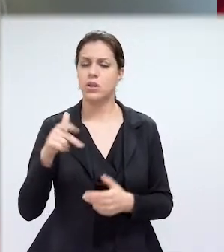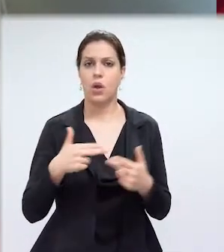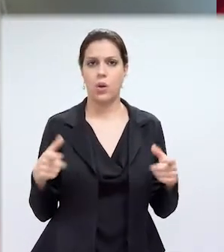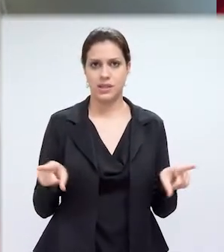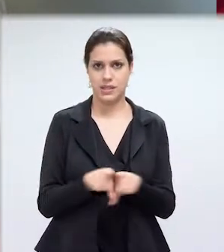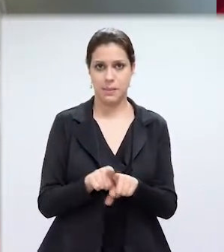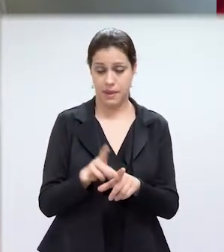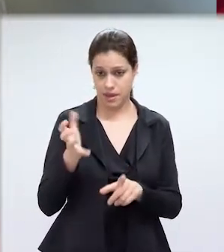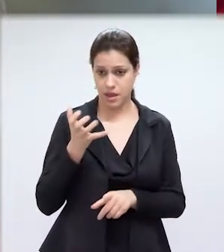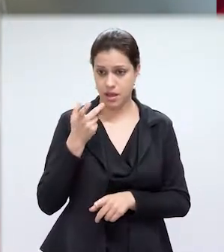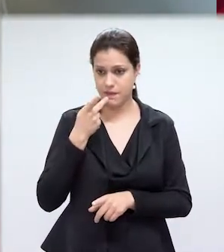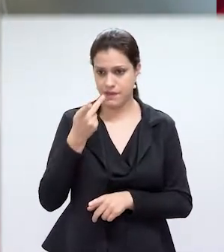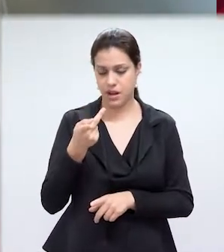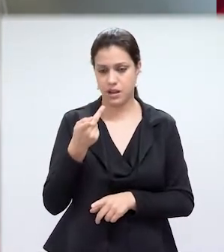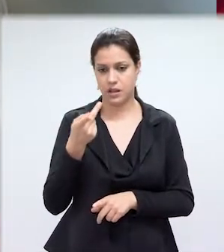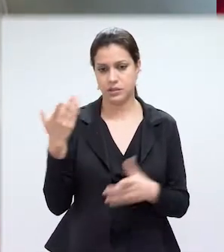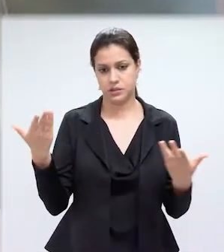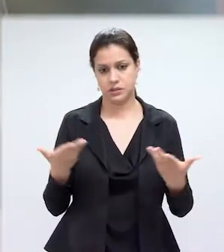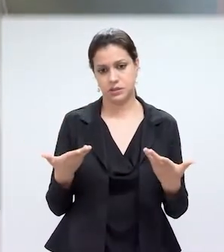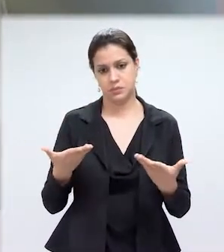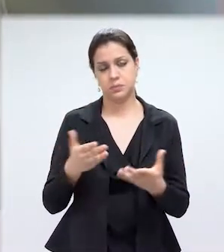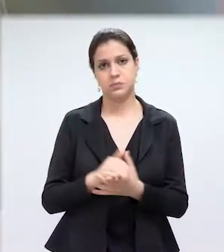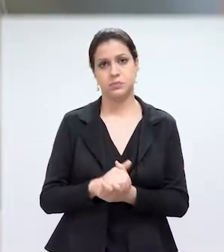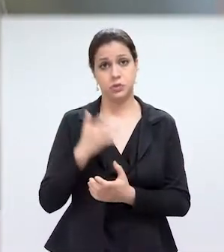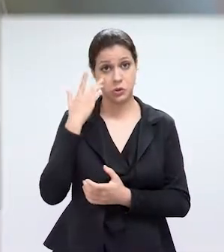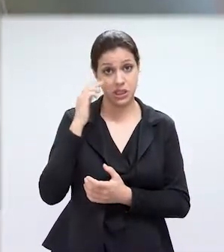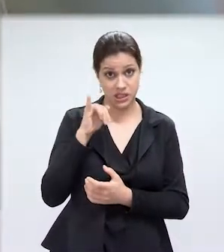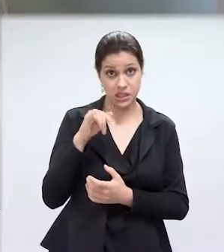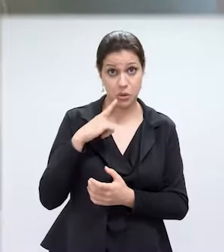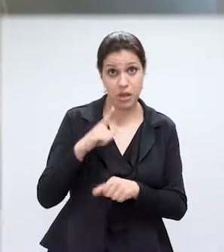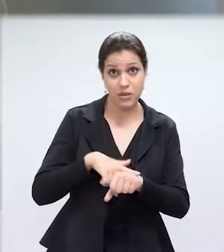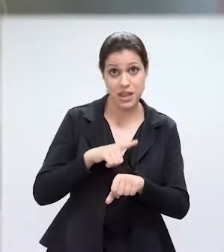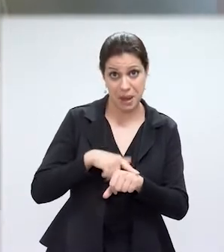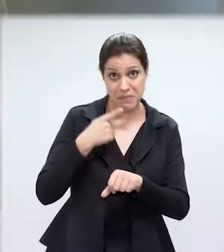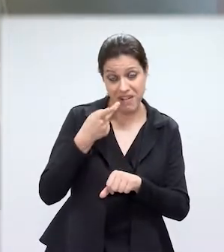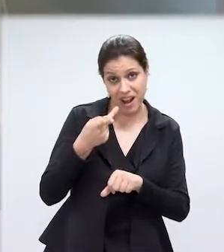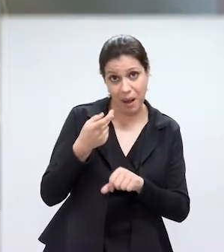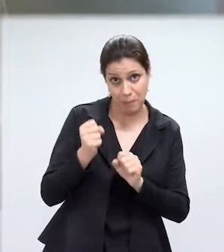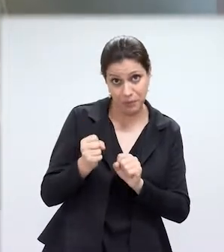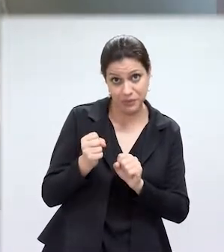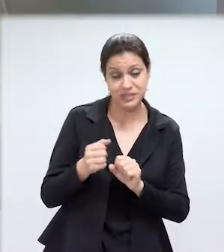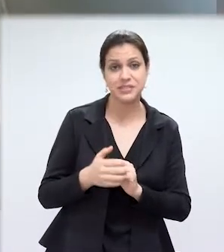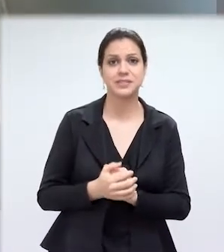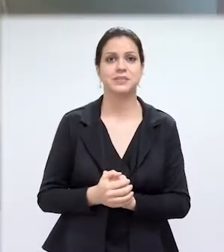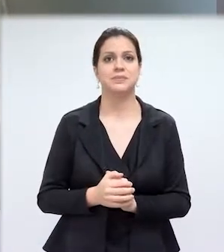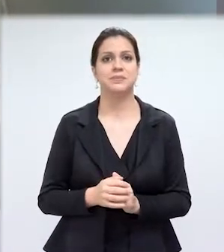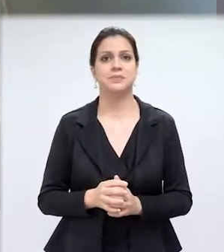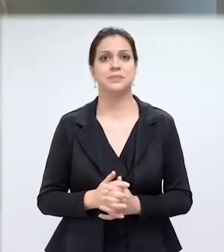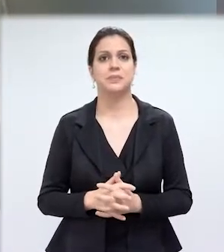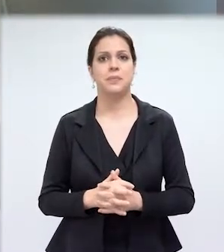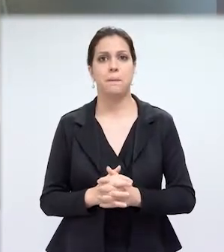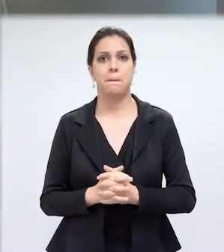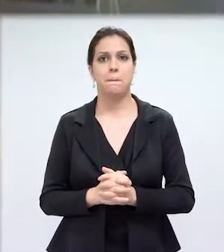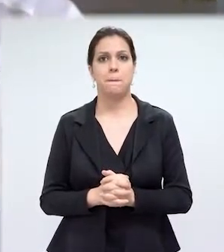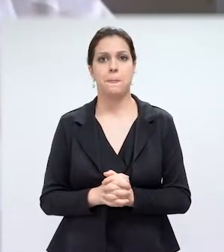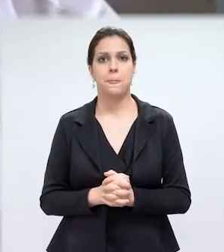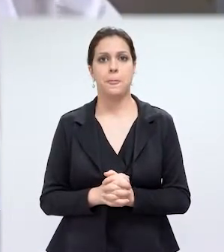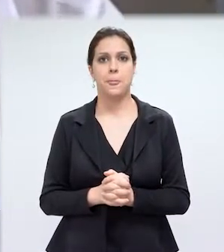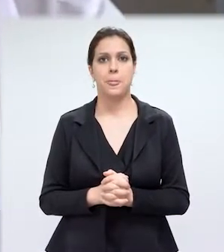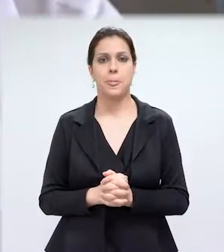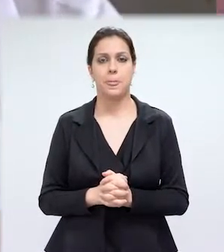coisas. Uma outra coisa também que eu gostaria de observar aqui, não sei se eu ainda tenho tempo para